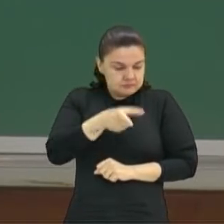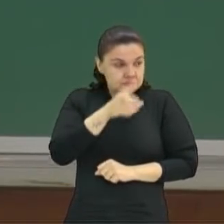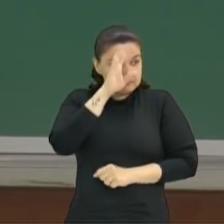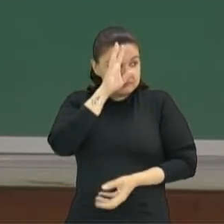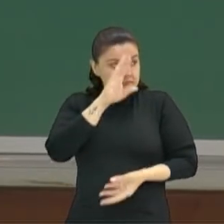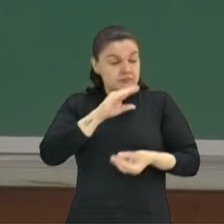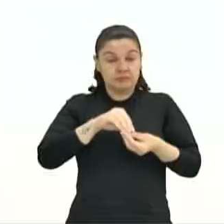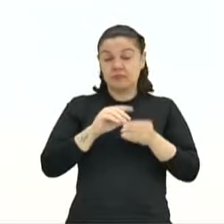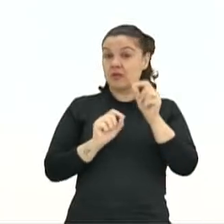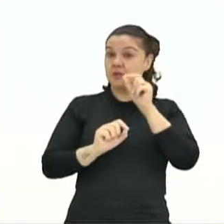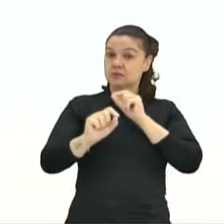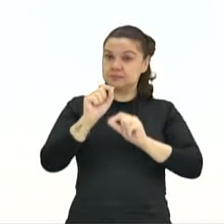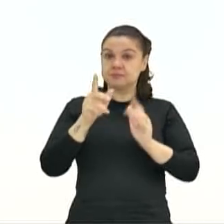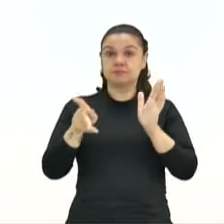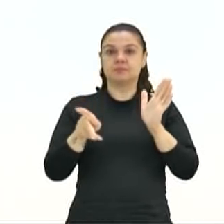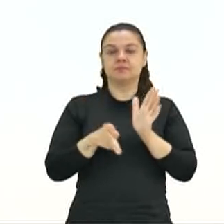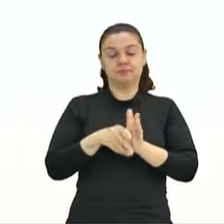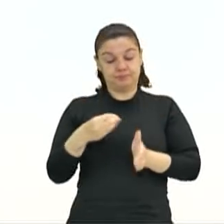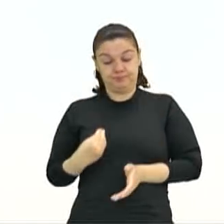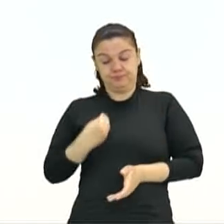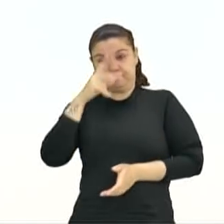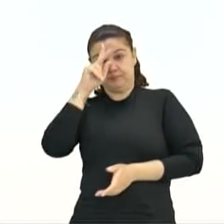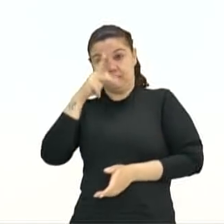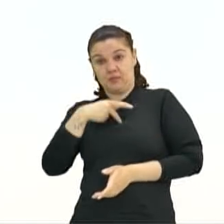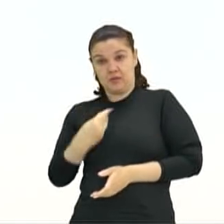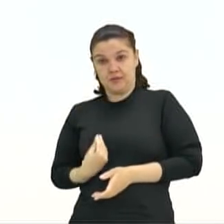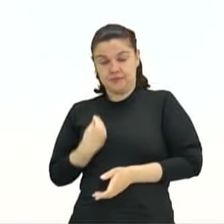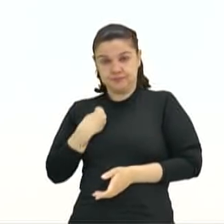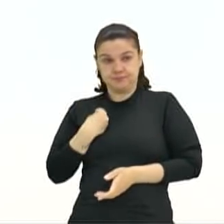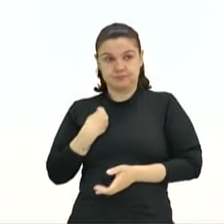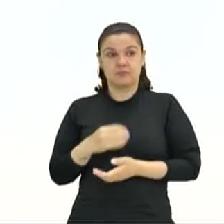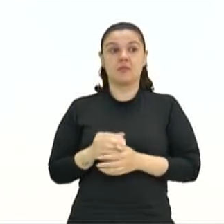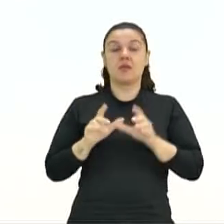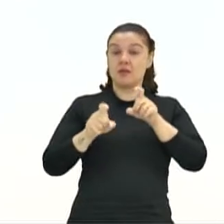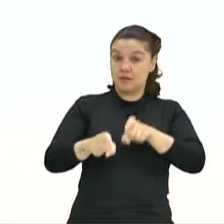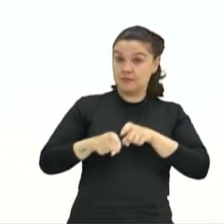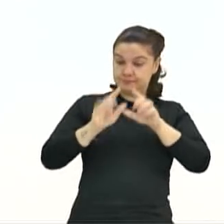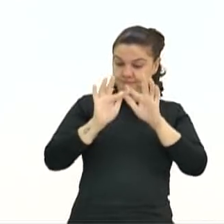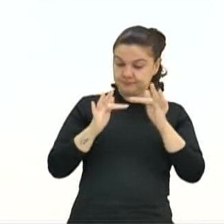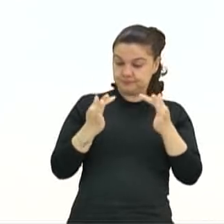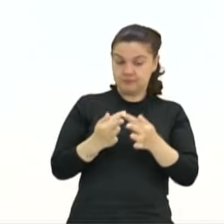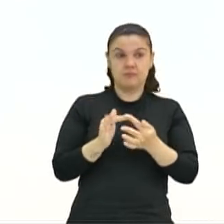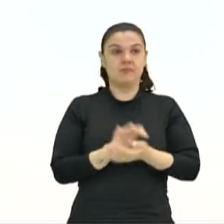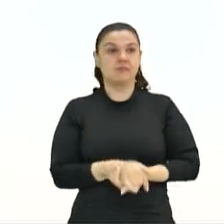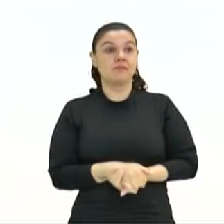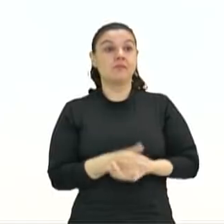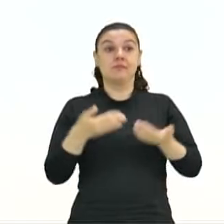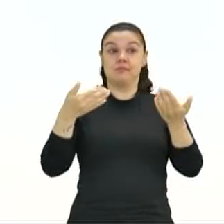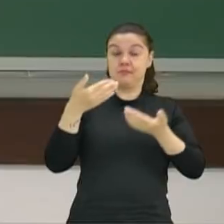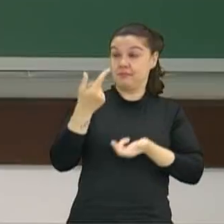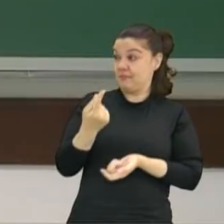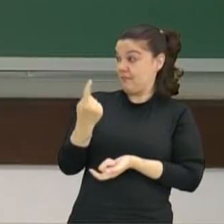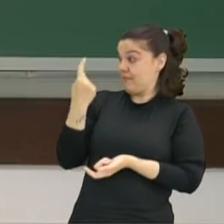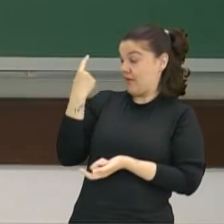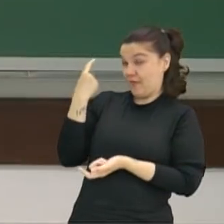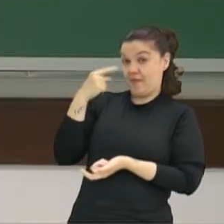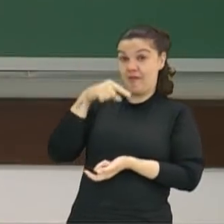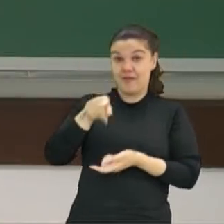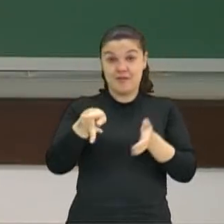consegue deduzir que ela é de subsistência e agricultura familiar. Já a